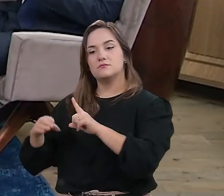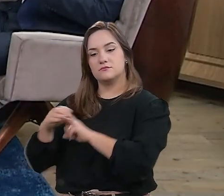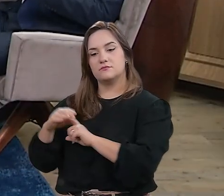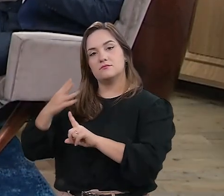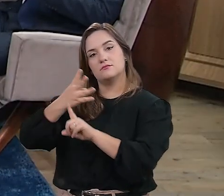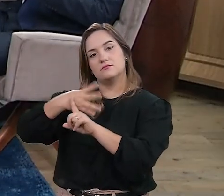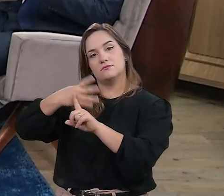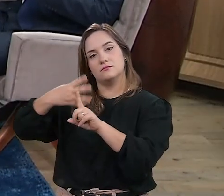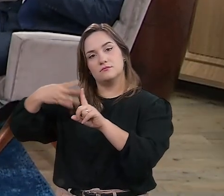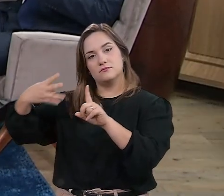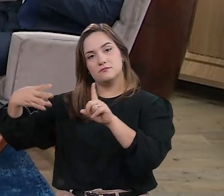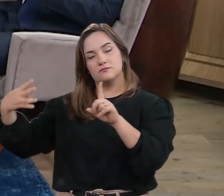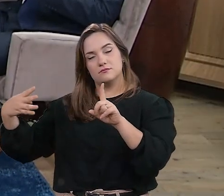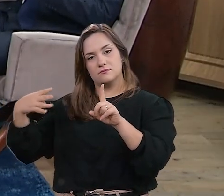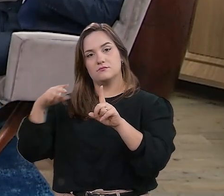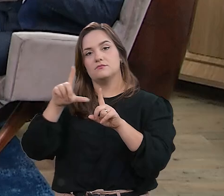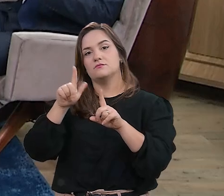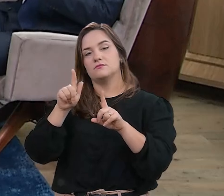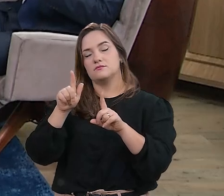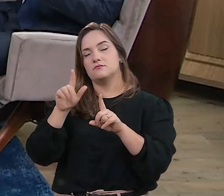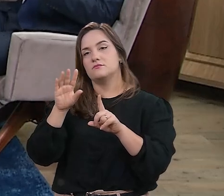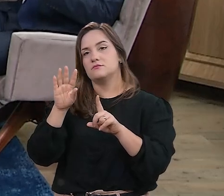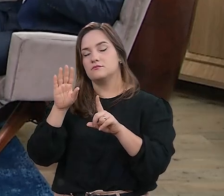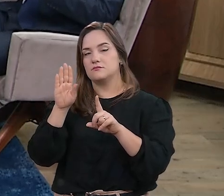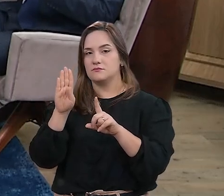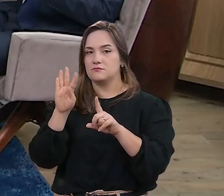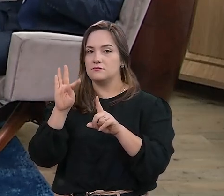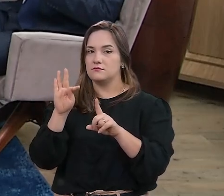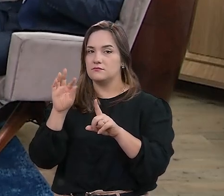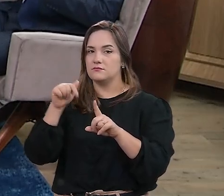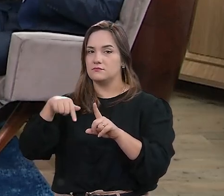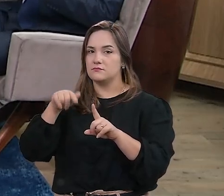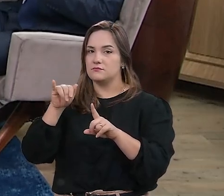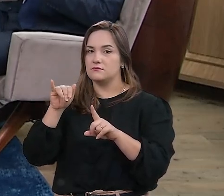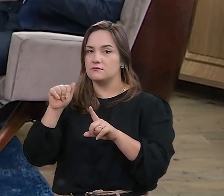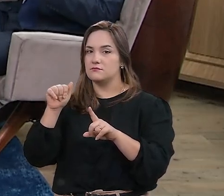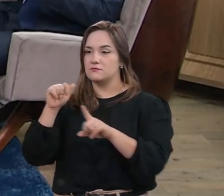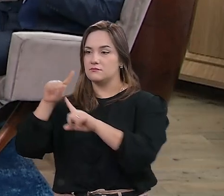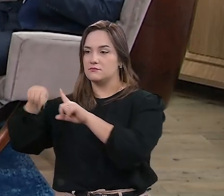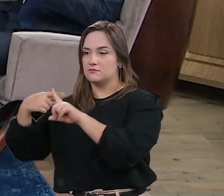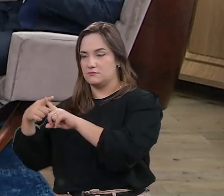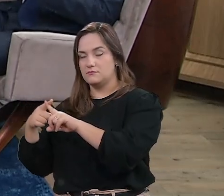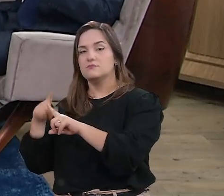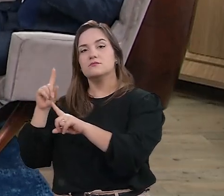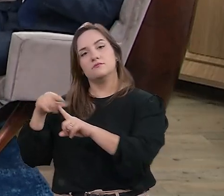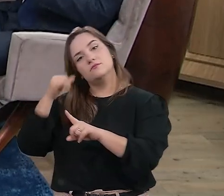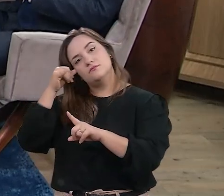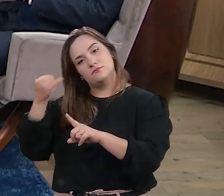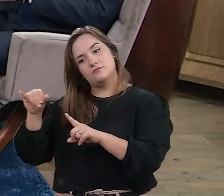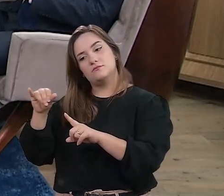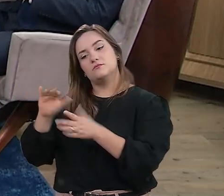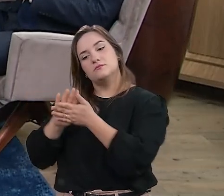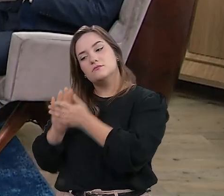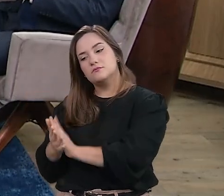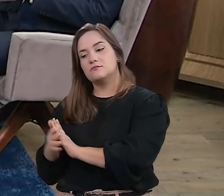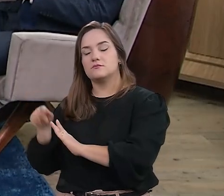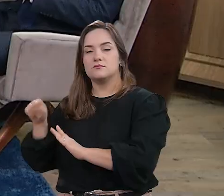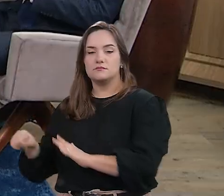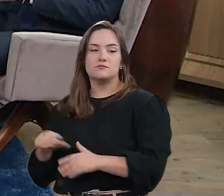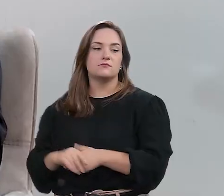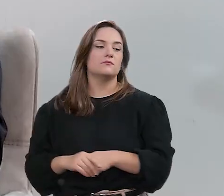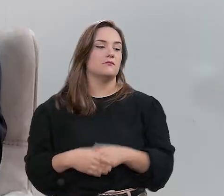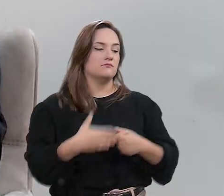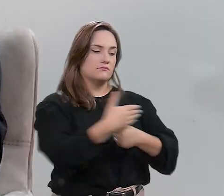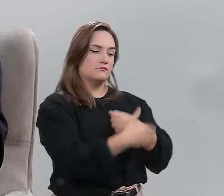LGBTQIA+, também, né? Já fui autor aqui da Lei de Combate à Homofobia, né? A defesa de crianças